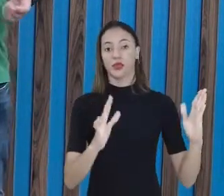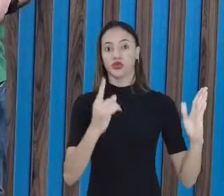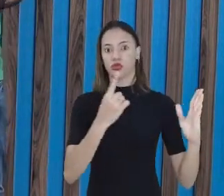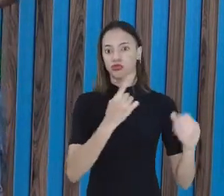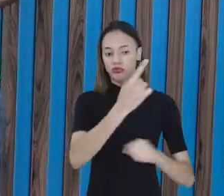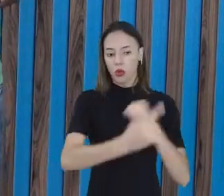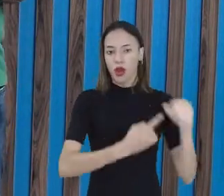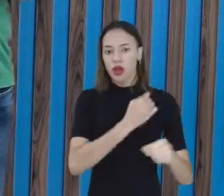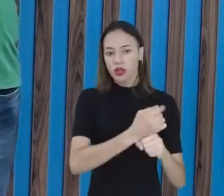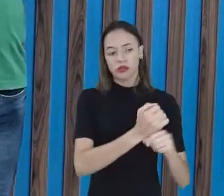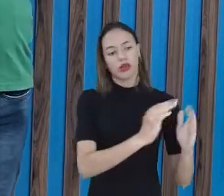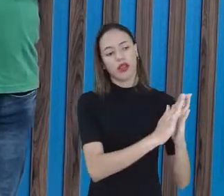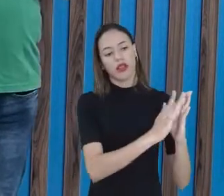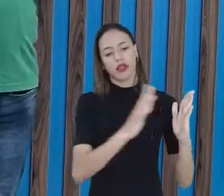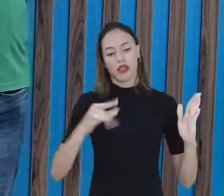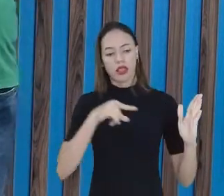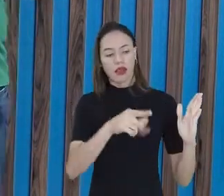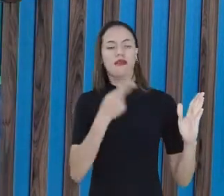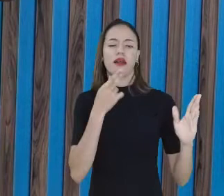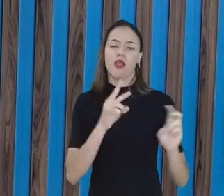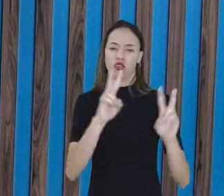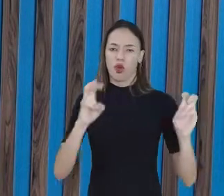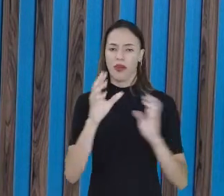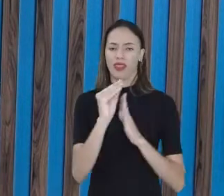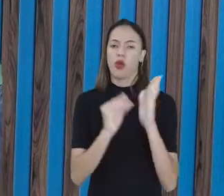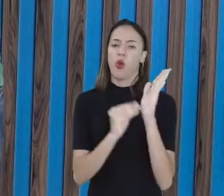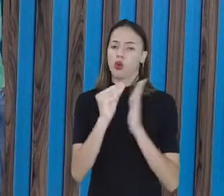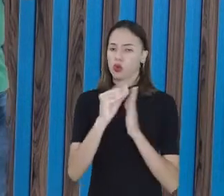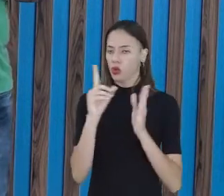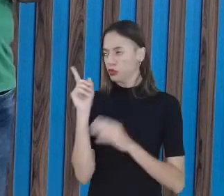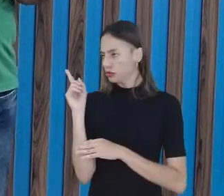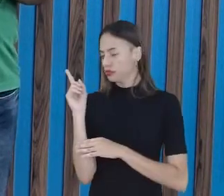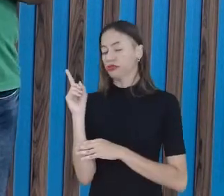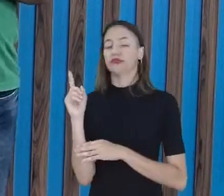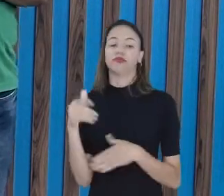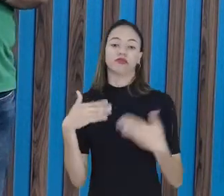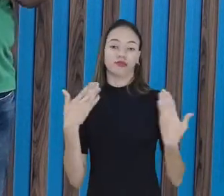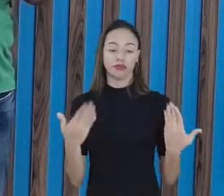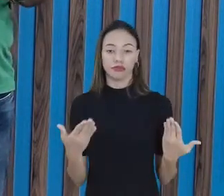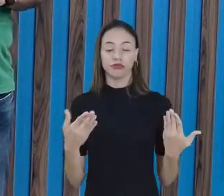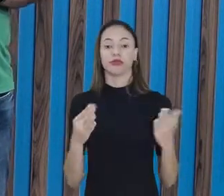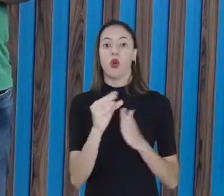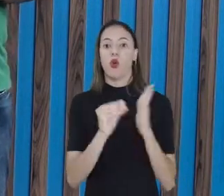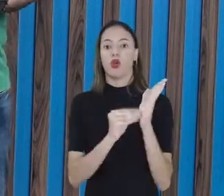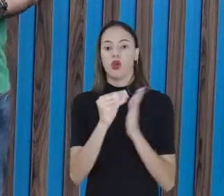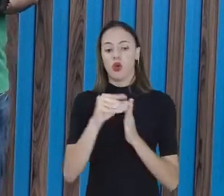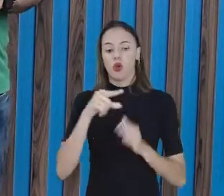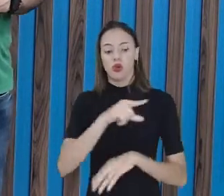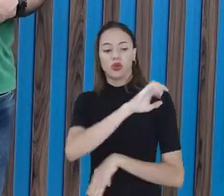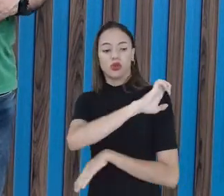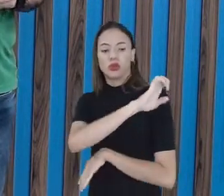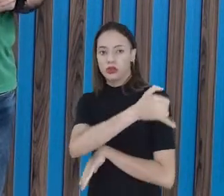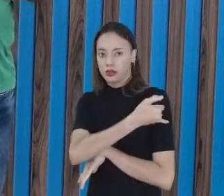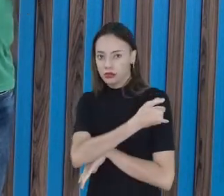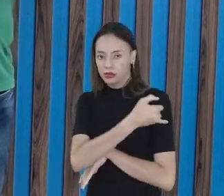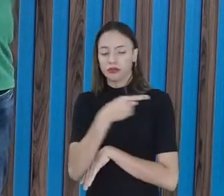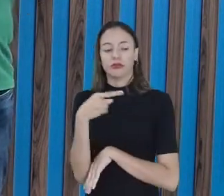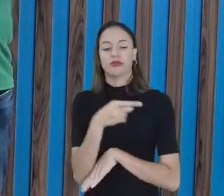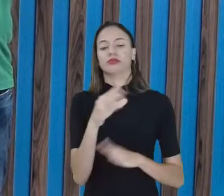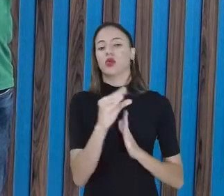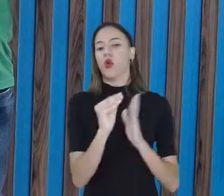essa temática. Lógico que, como o conteúdo para as turmas de educação de jovens e